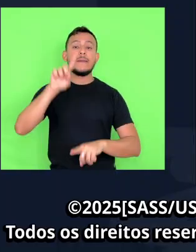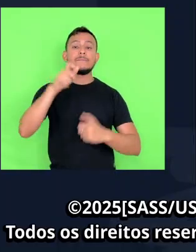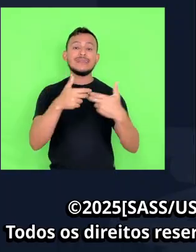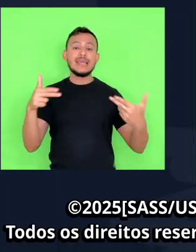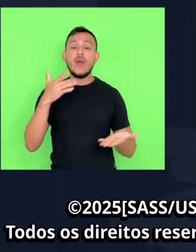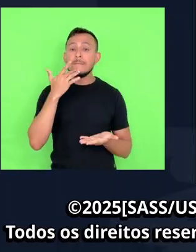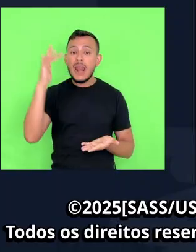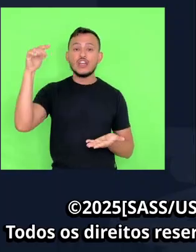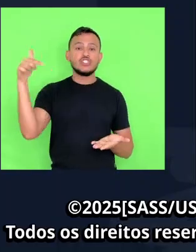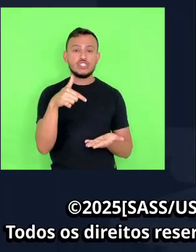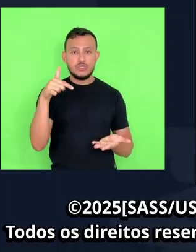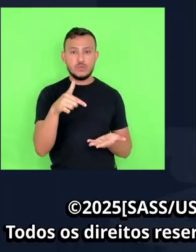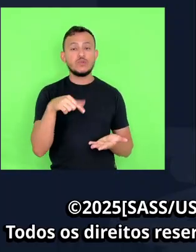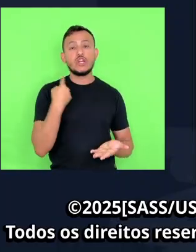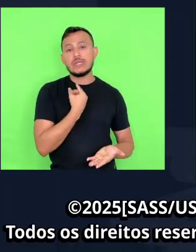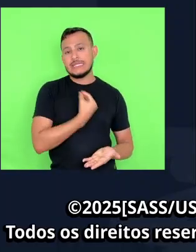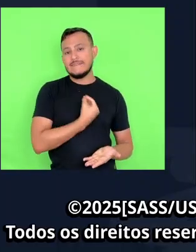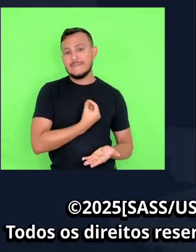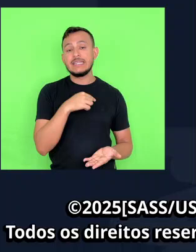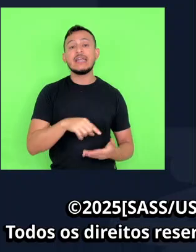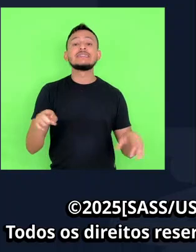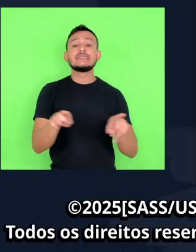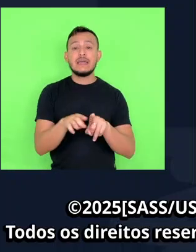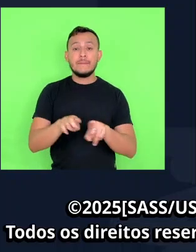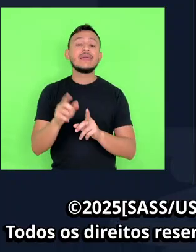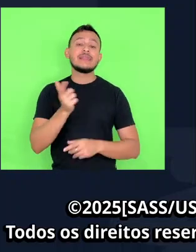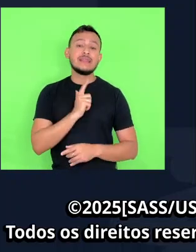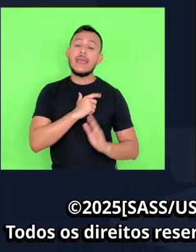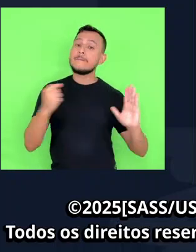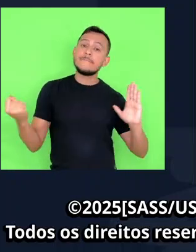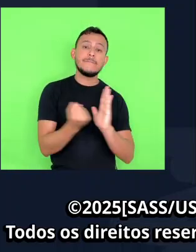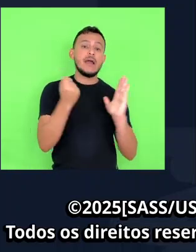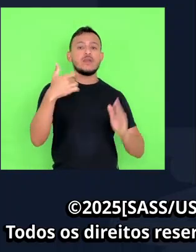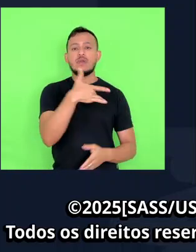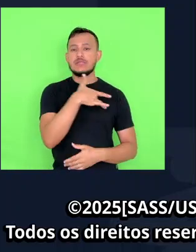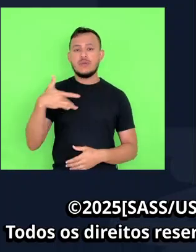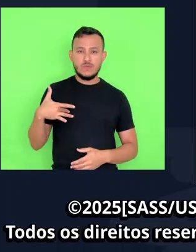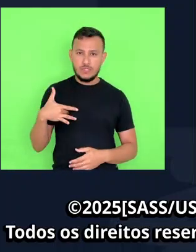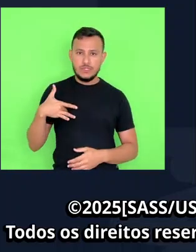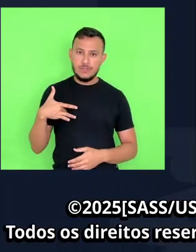material plástico, na nossa vida cotidiana, também tem impactos na saúde.